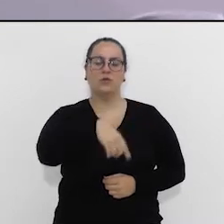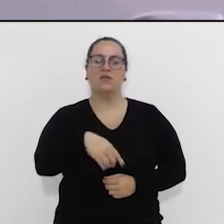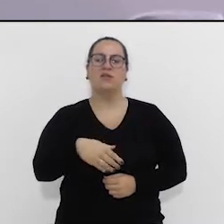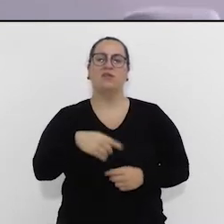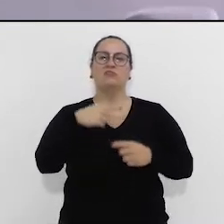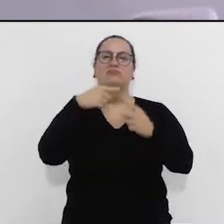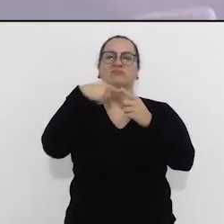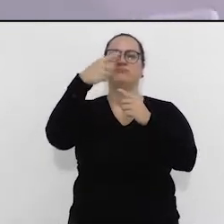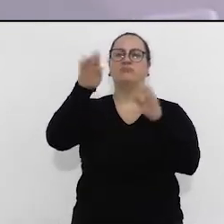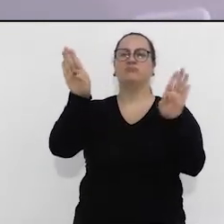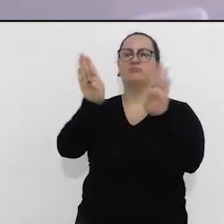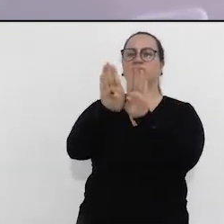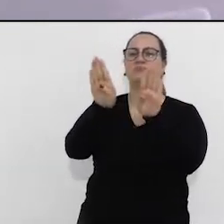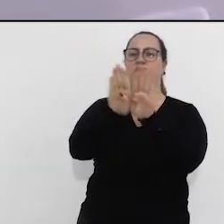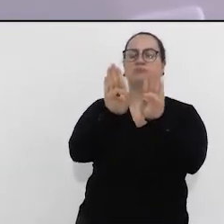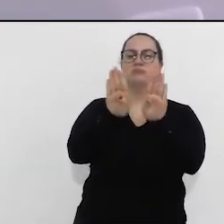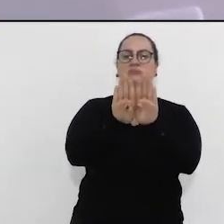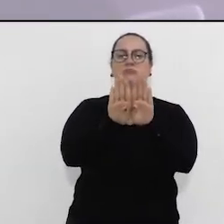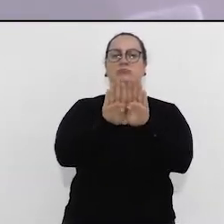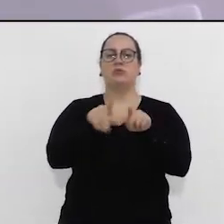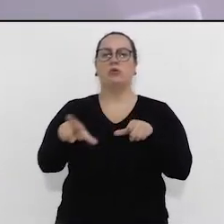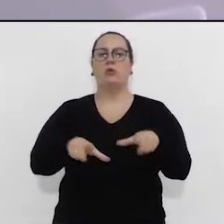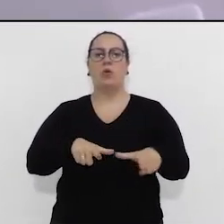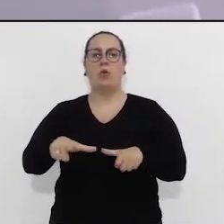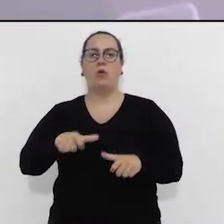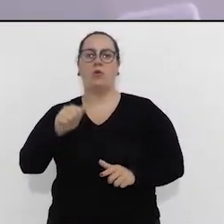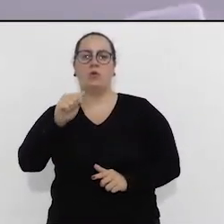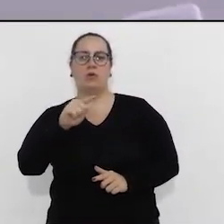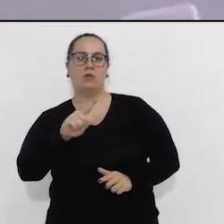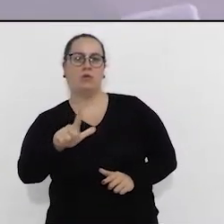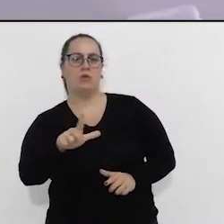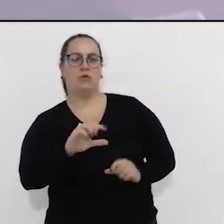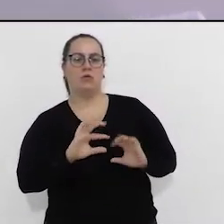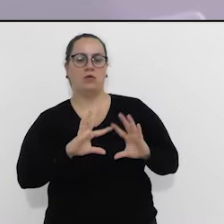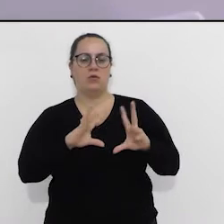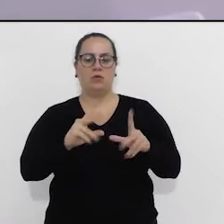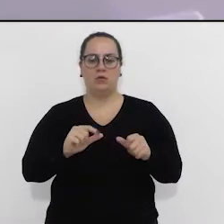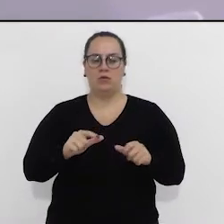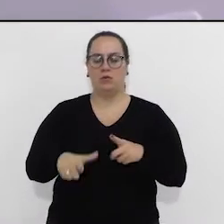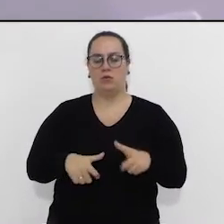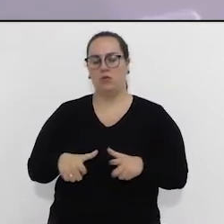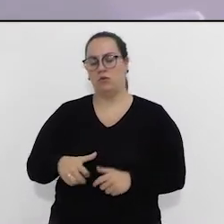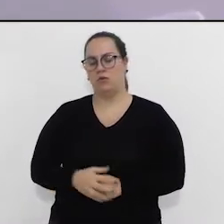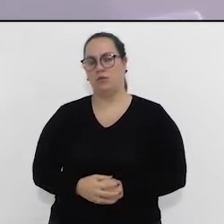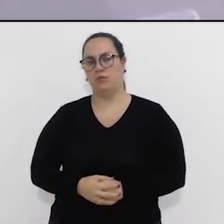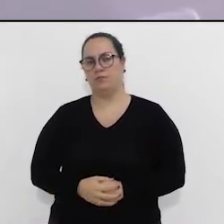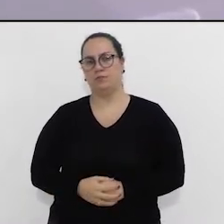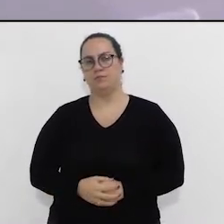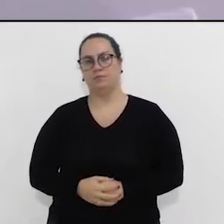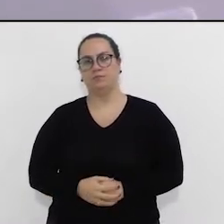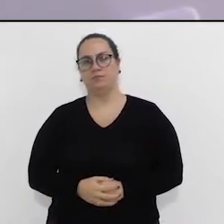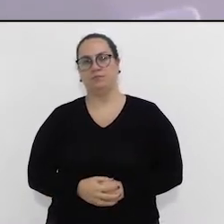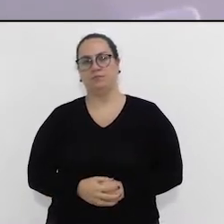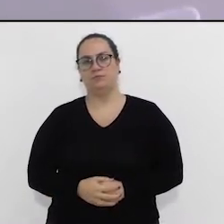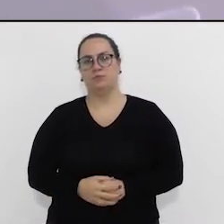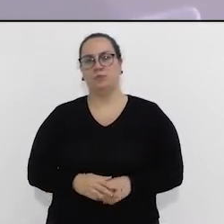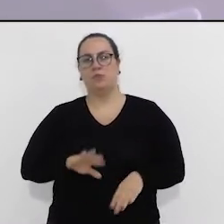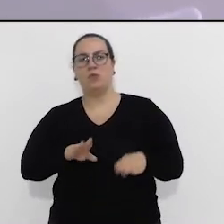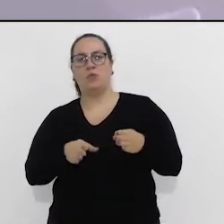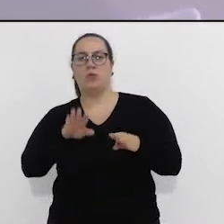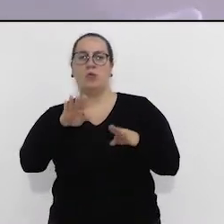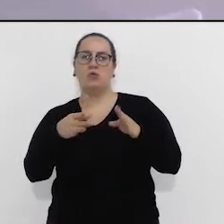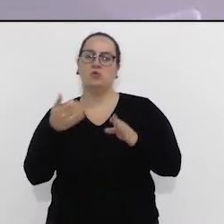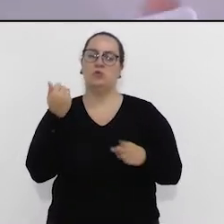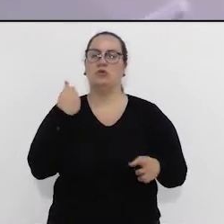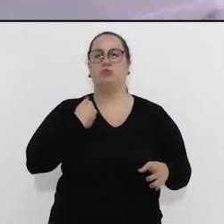um alto índice o momento de empresas tanto comerciais quanto industriais quanto de serviços 2014 em 3 mais ou menos